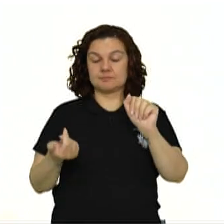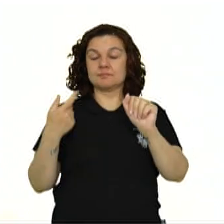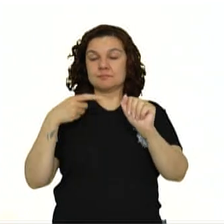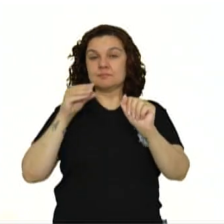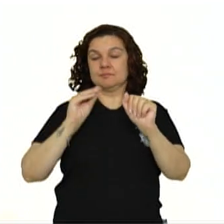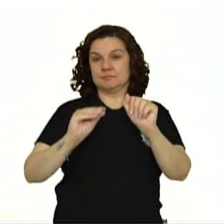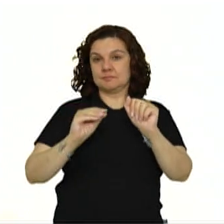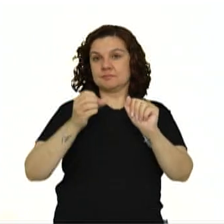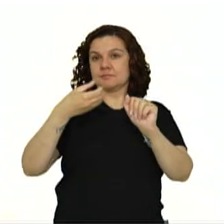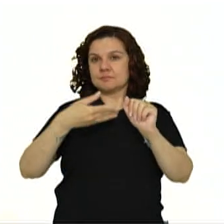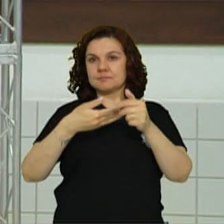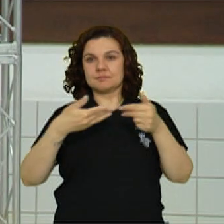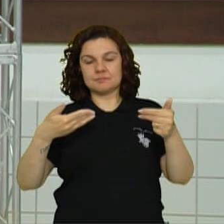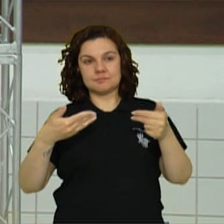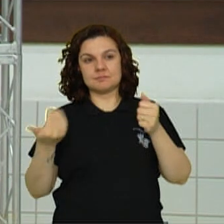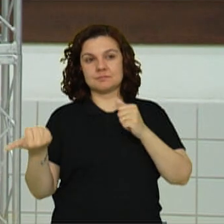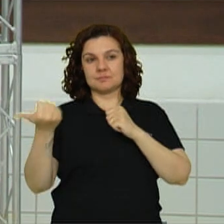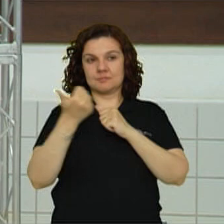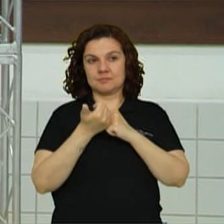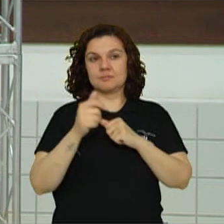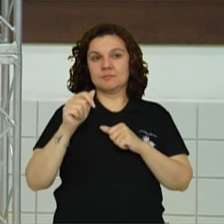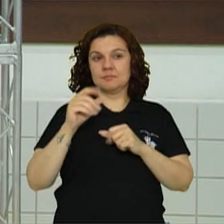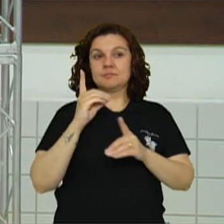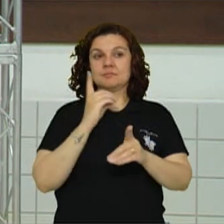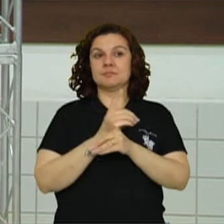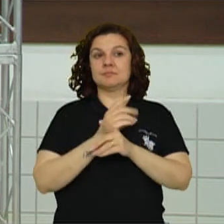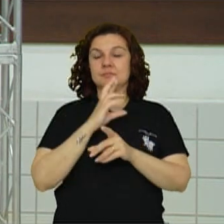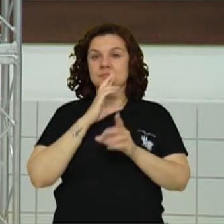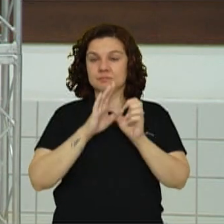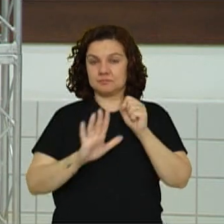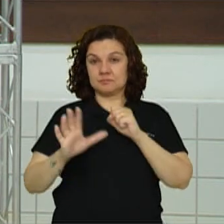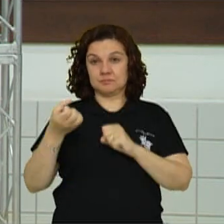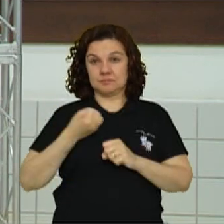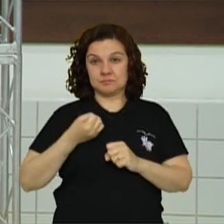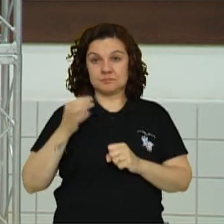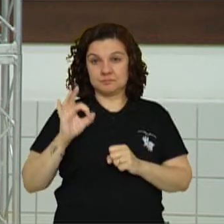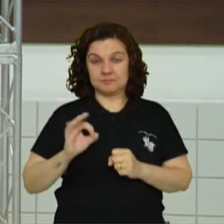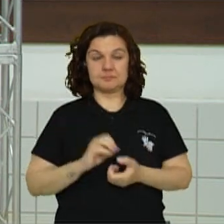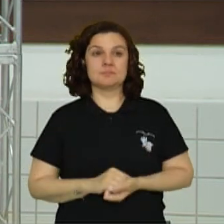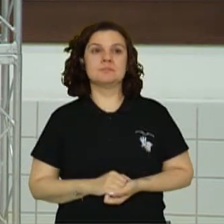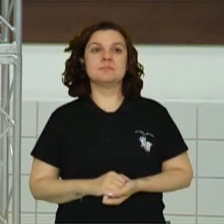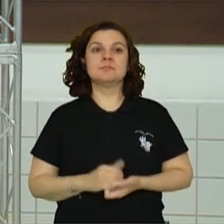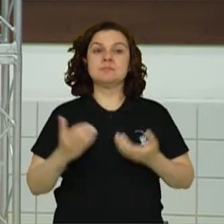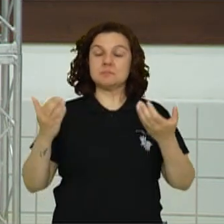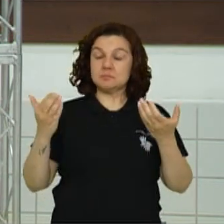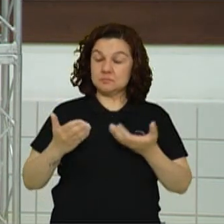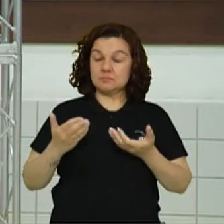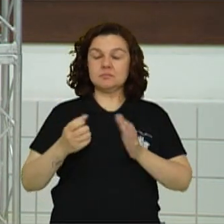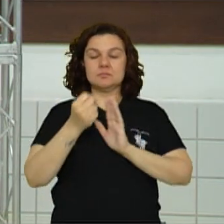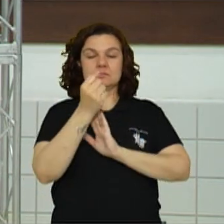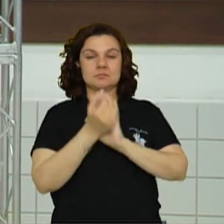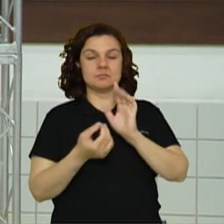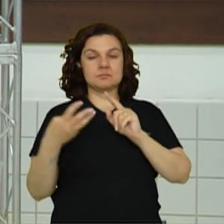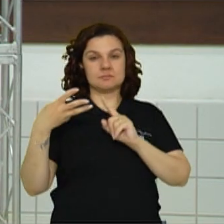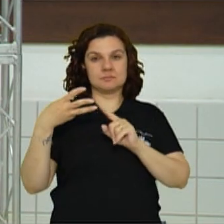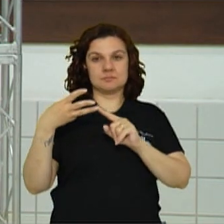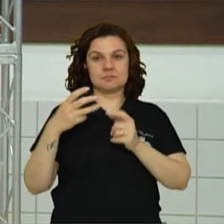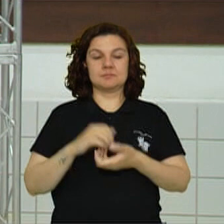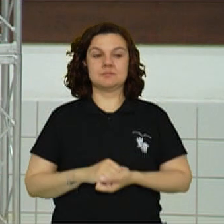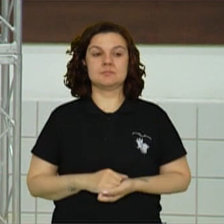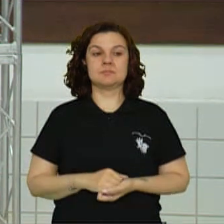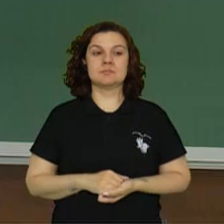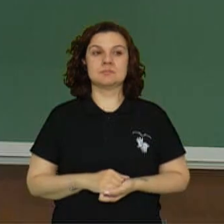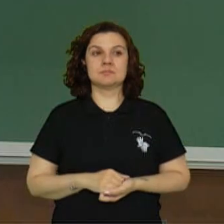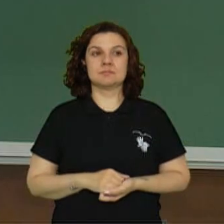o valor do A, você substituiria ali e achava a área numericamente, certo? Para o exercício